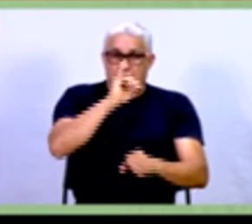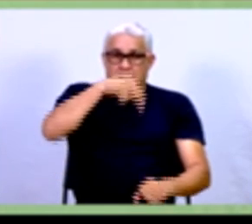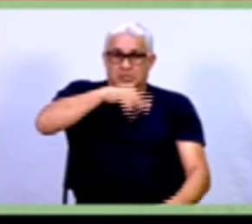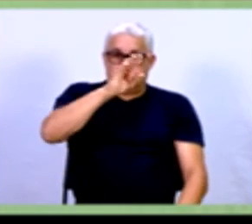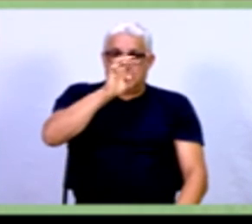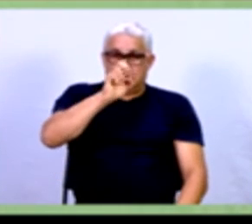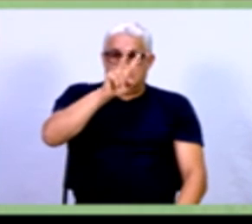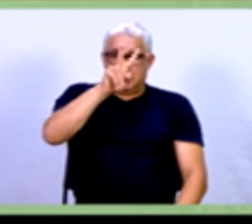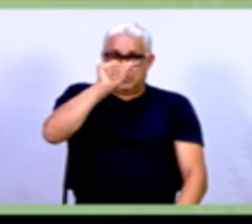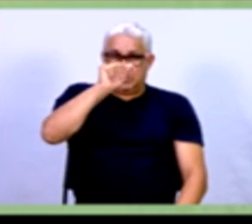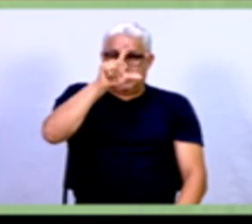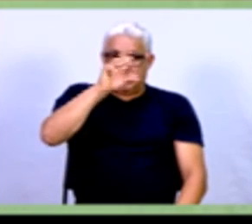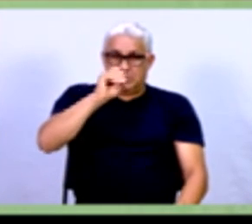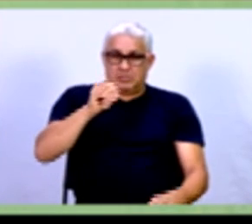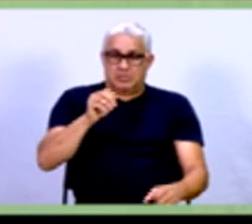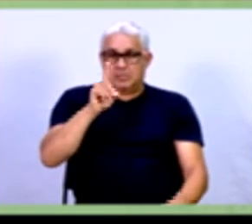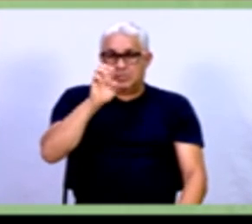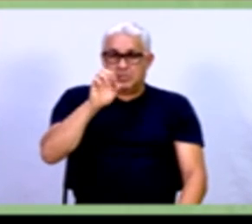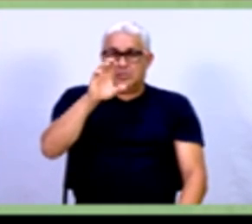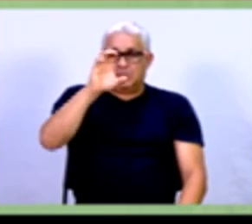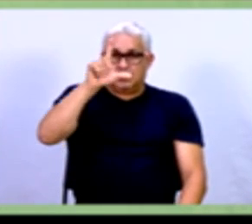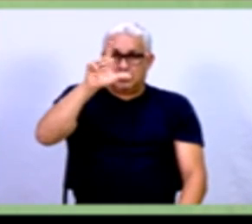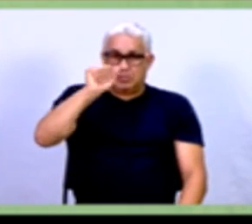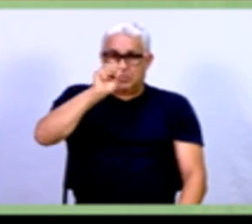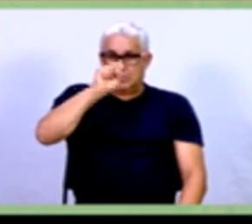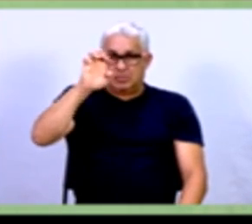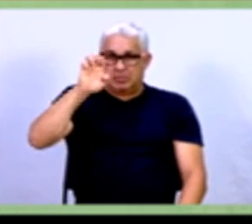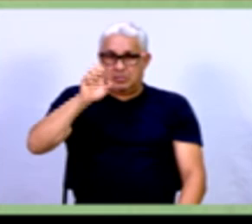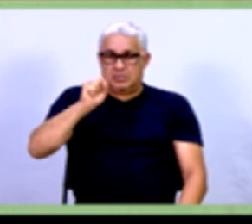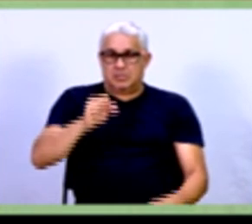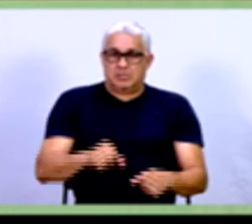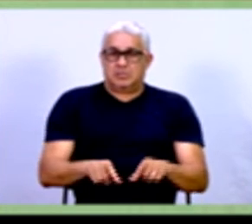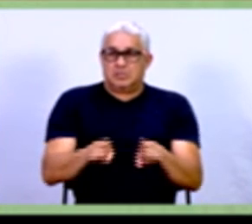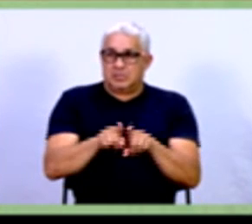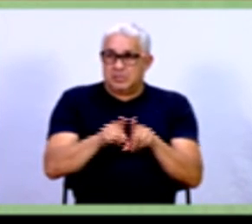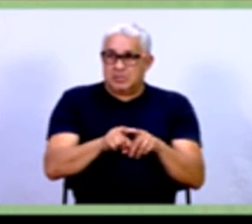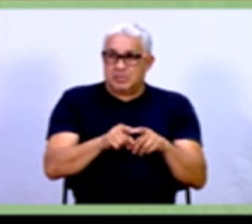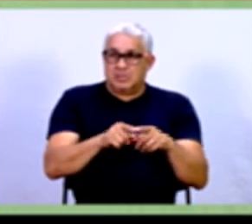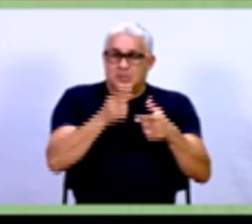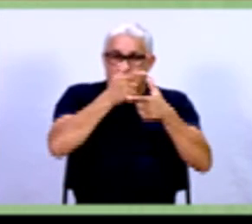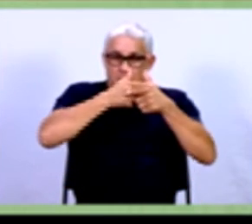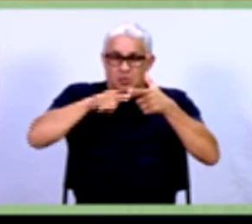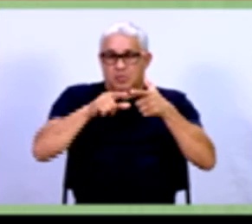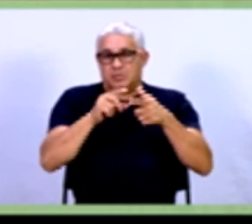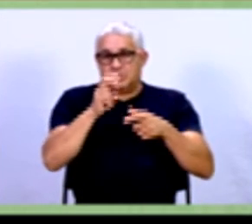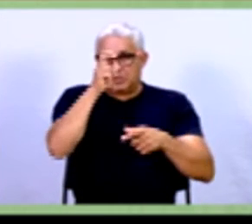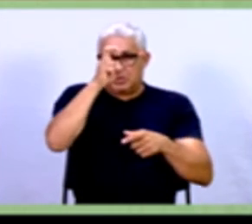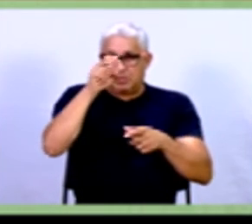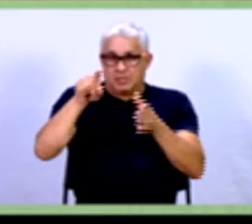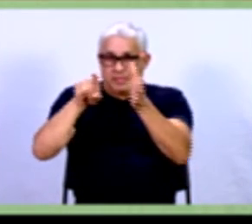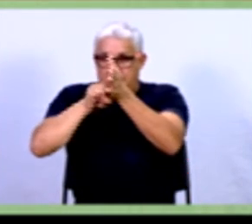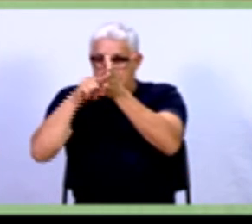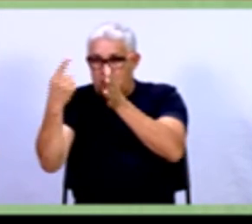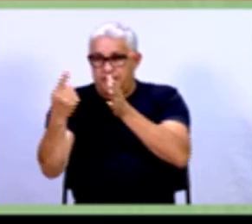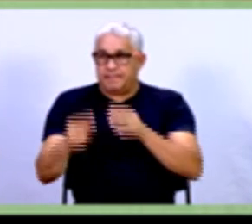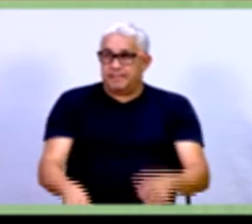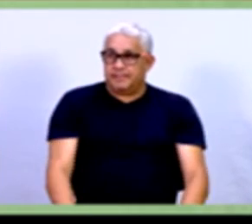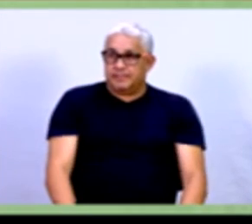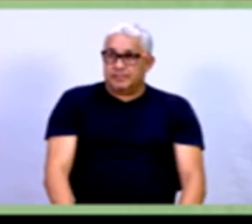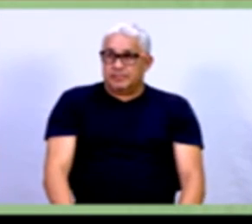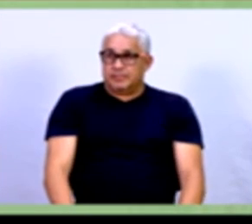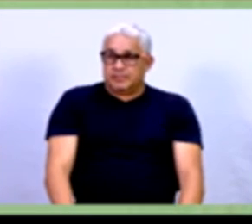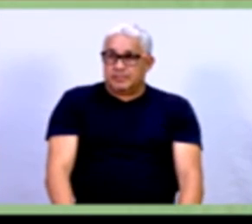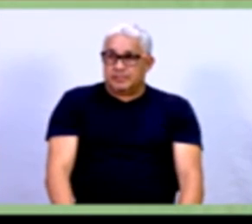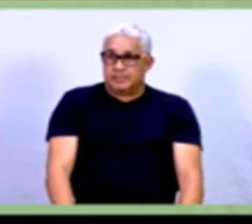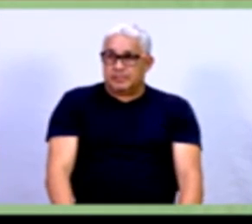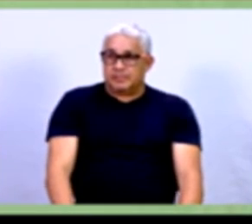que nada mais é que a amplitude total divididos pelo número de classes, que é 5 menos 1. Então, vamos lá. Qual que é a